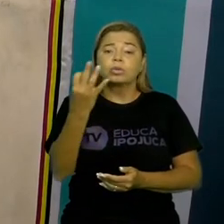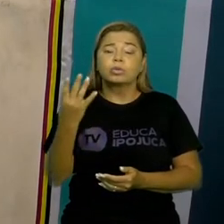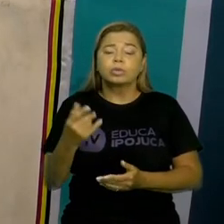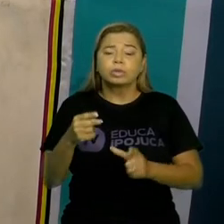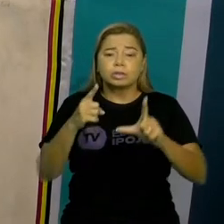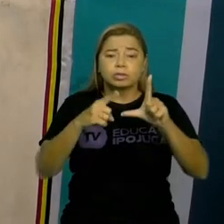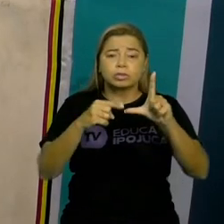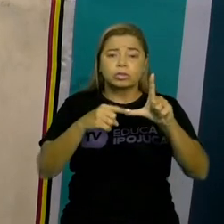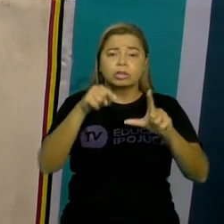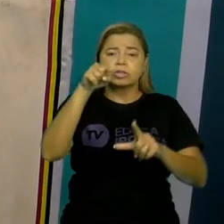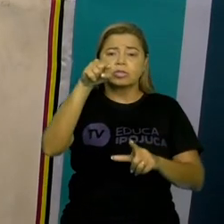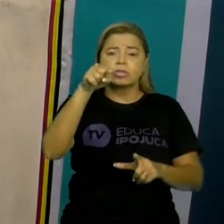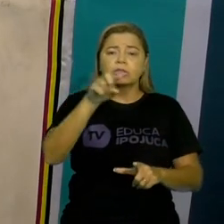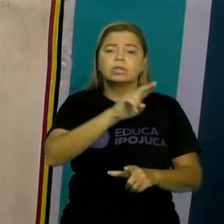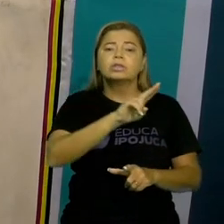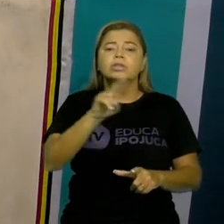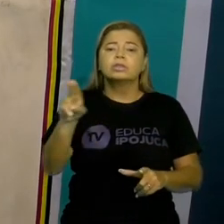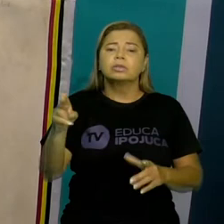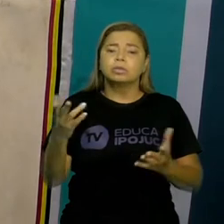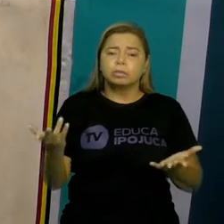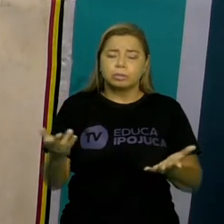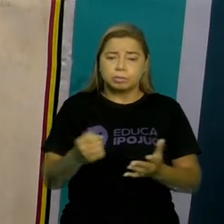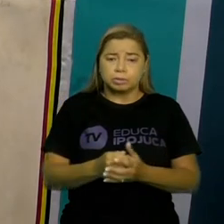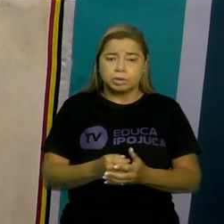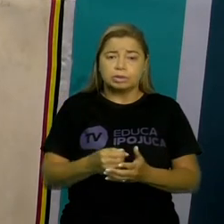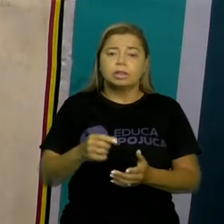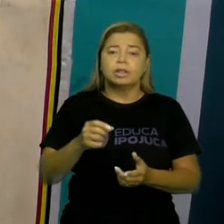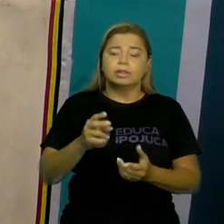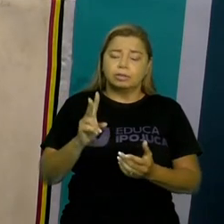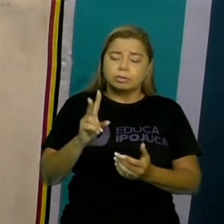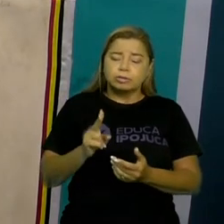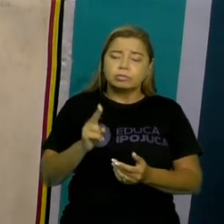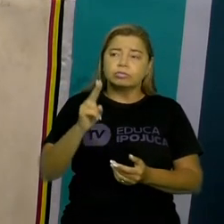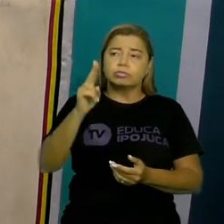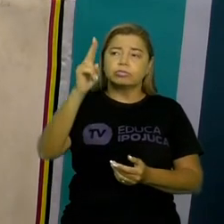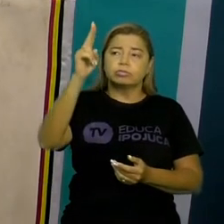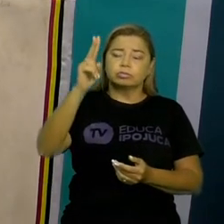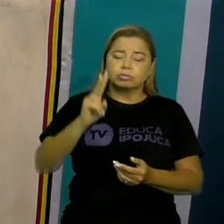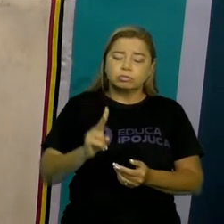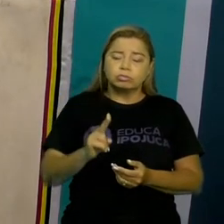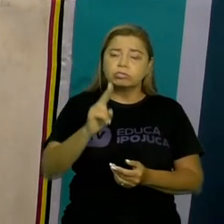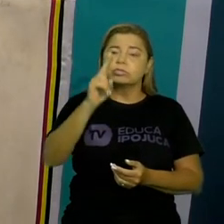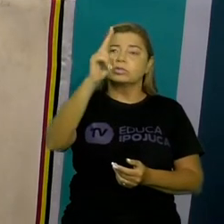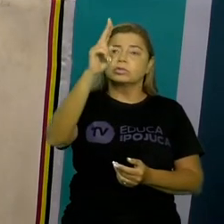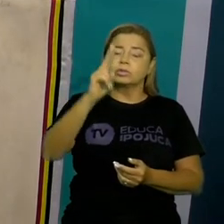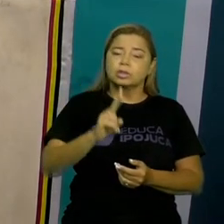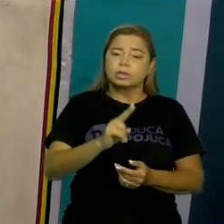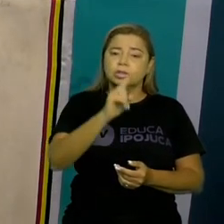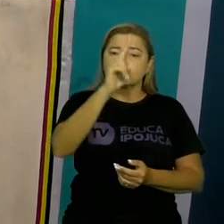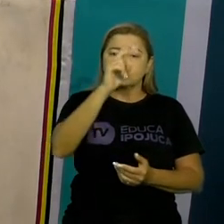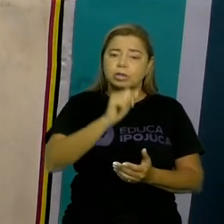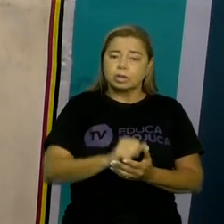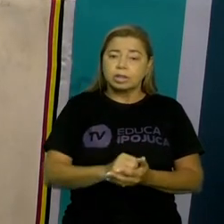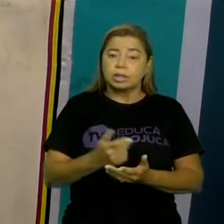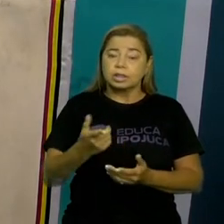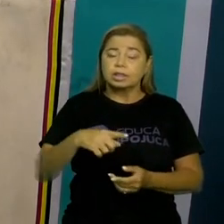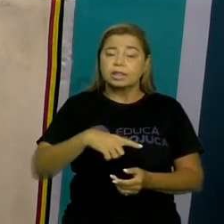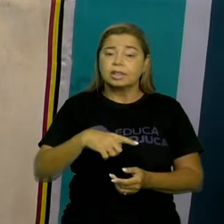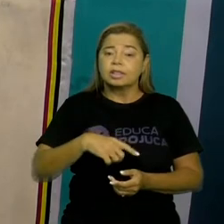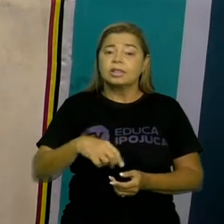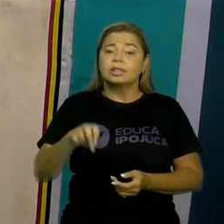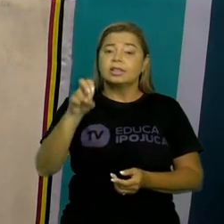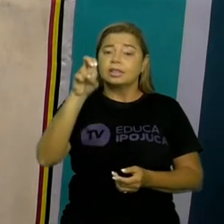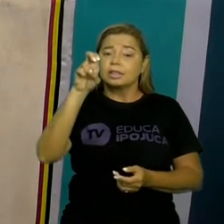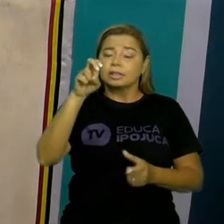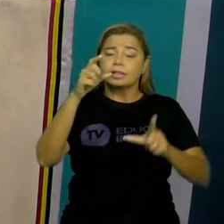de vocês, tá certo? A tia Carla vai fazer com o nome dela, tá bom? Então são 5 letras,